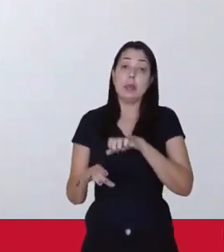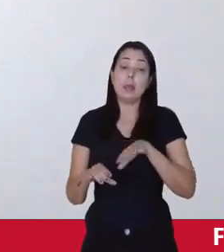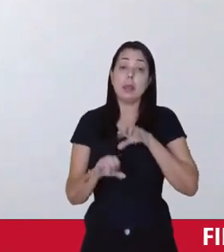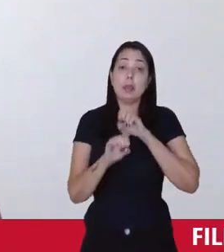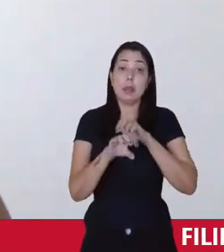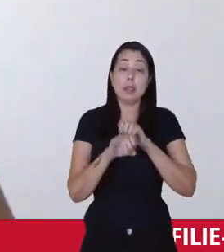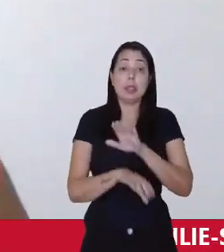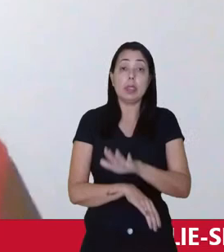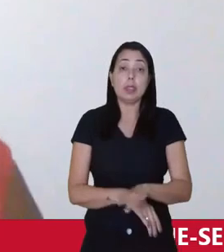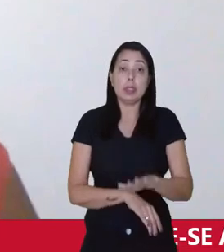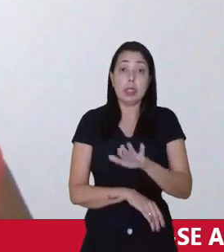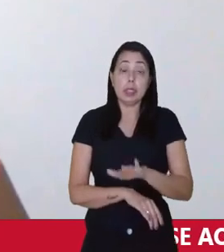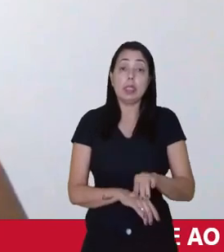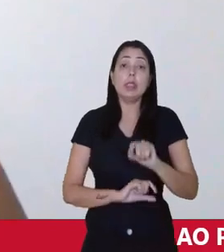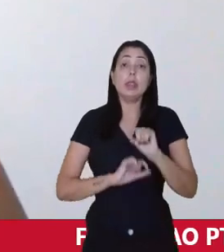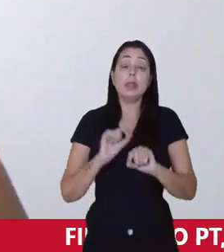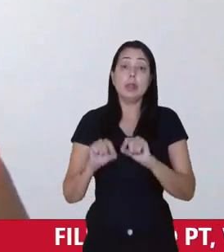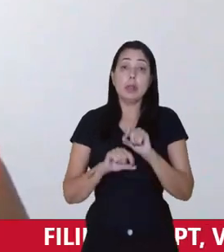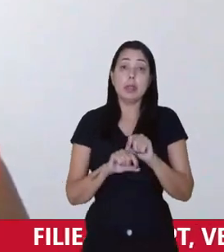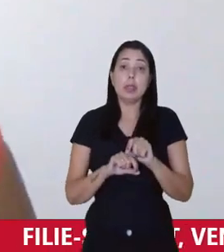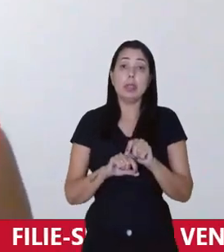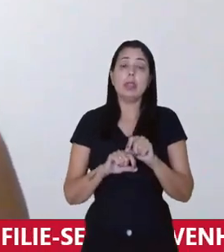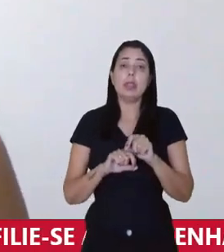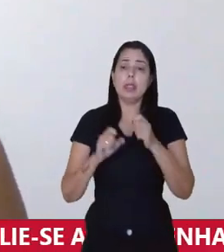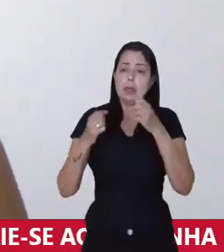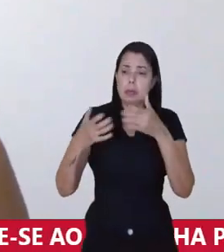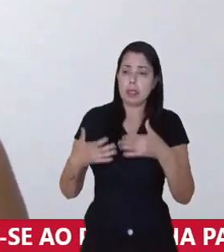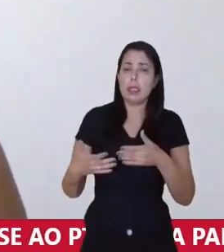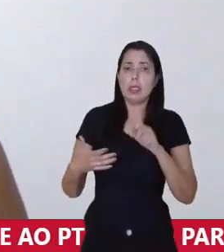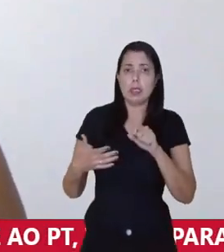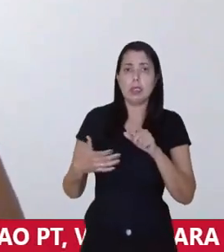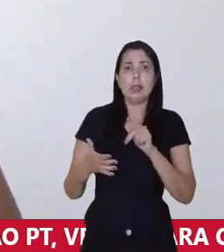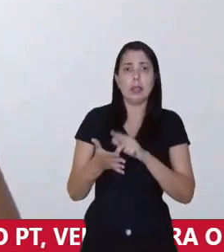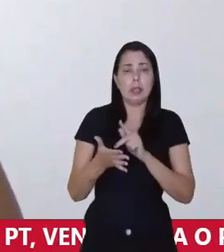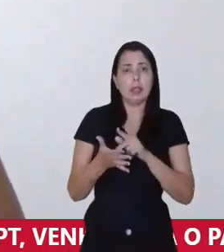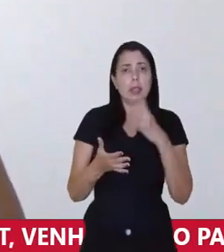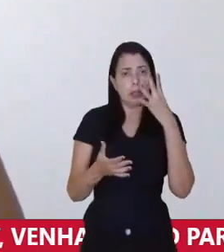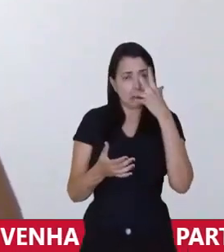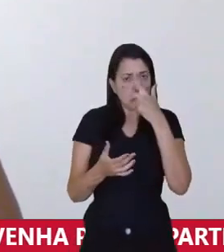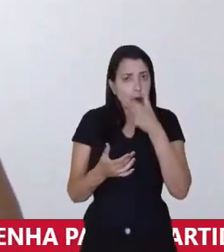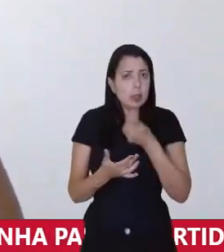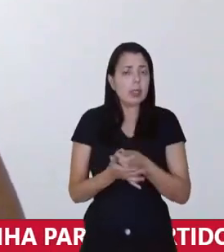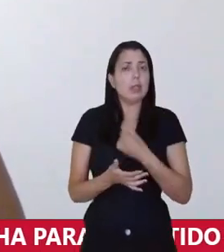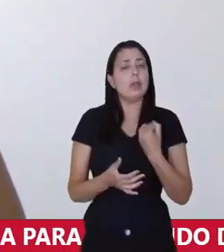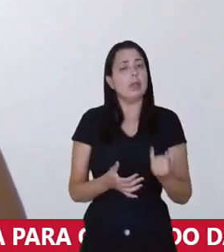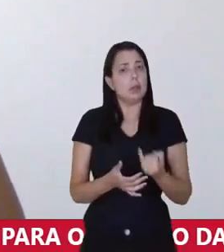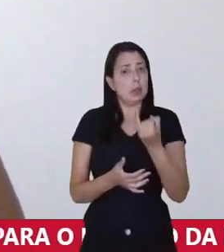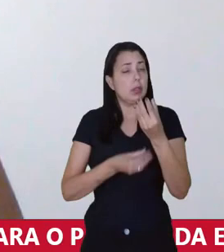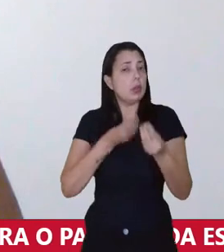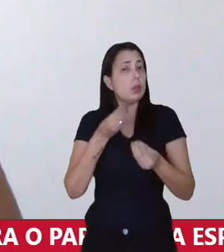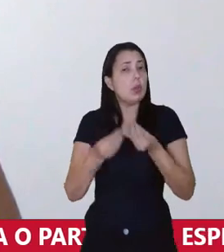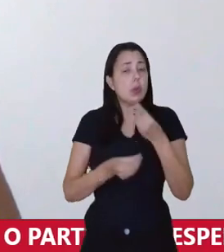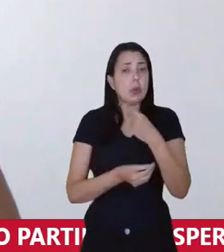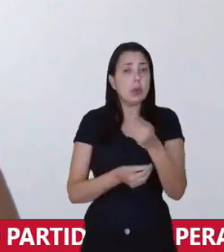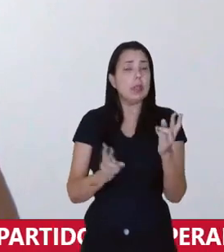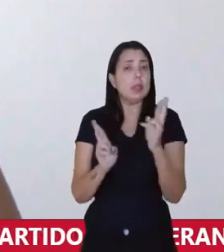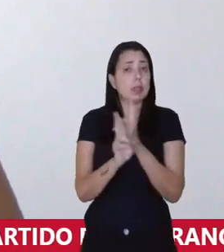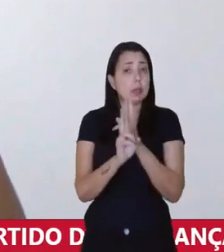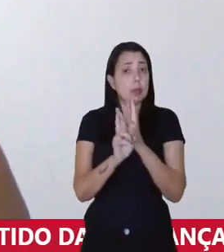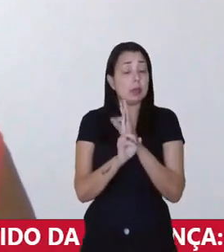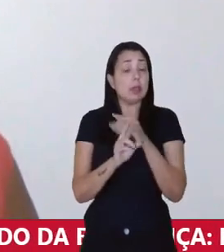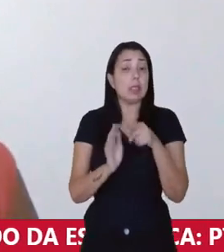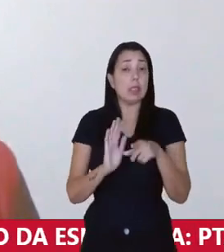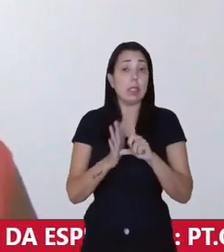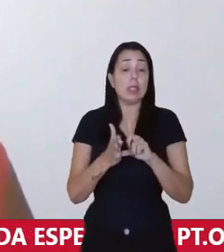educação infantil, e as crianças, elas nos dizem isso é muito bonito, é muito importante a forma como elas se relacionam